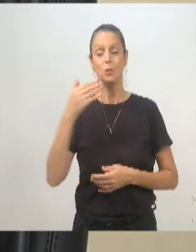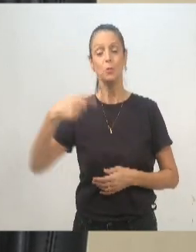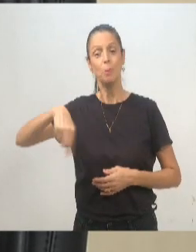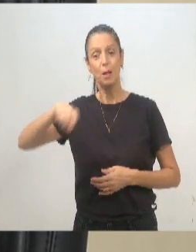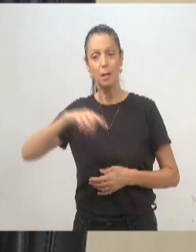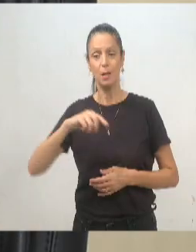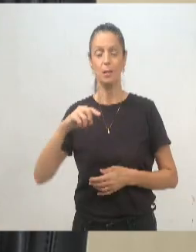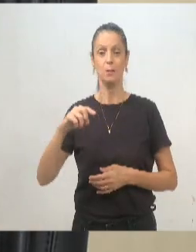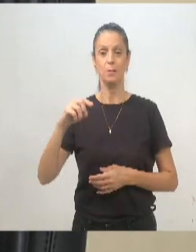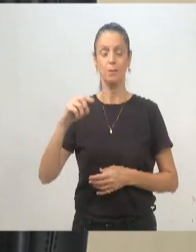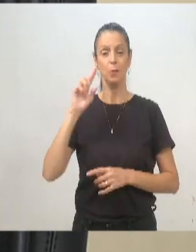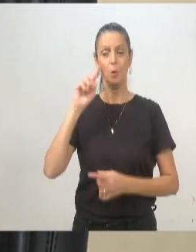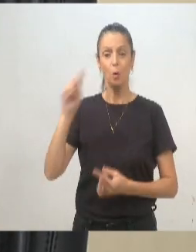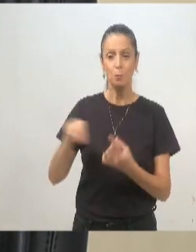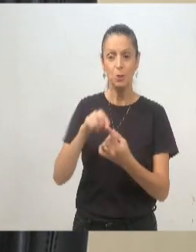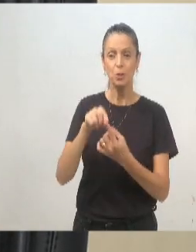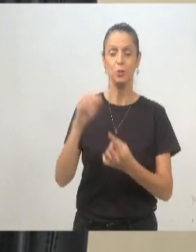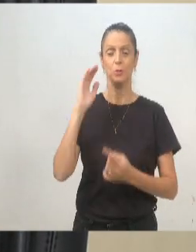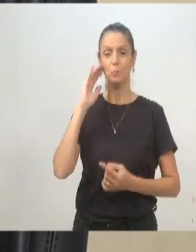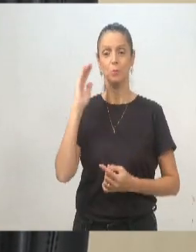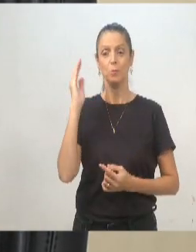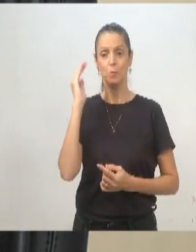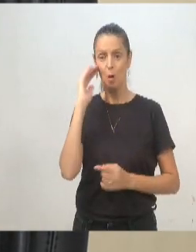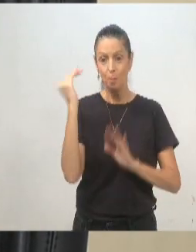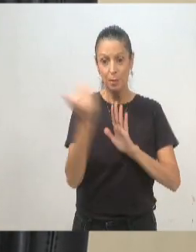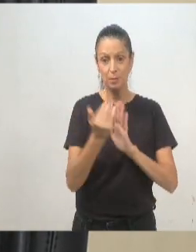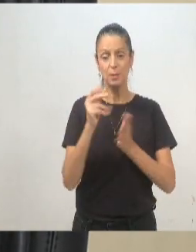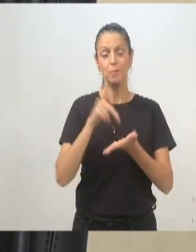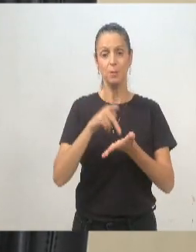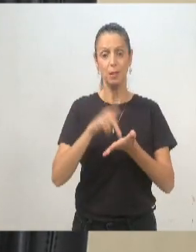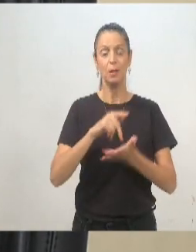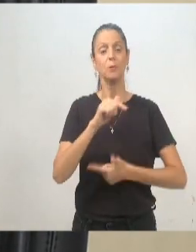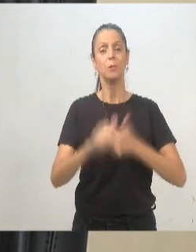tentado cumprir da melhor forma possível. Então, é um